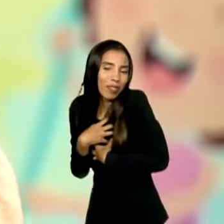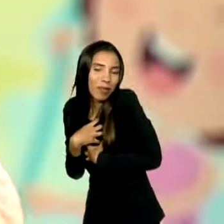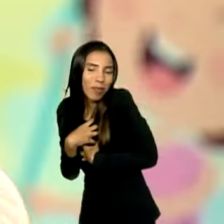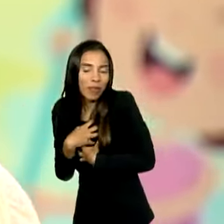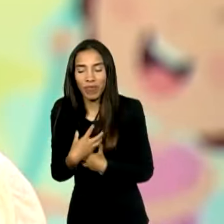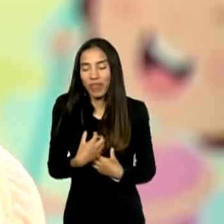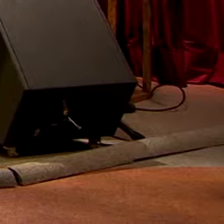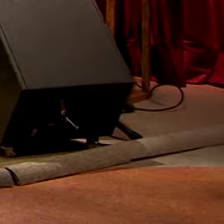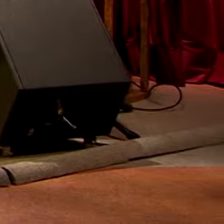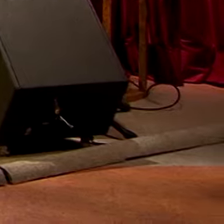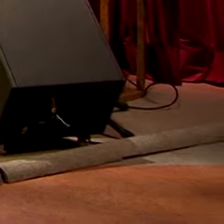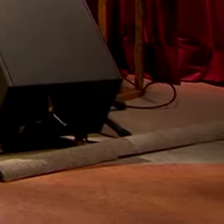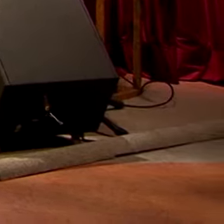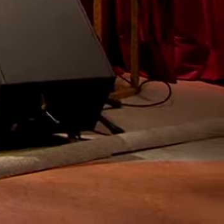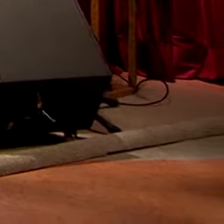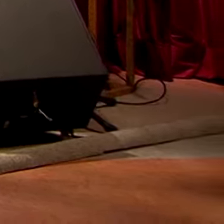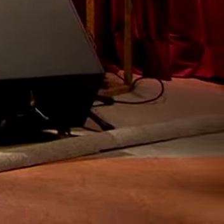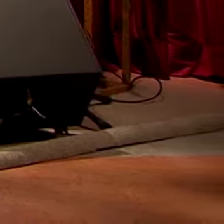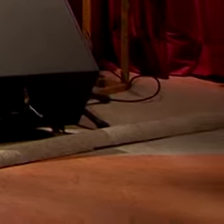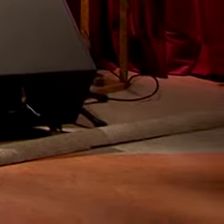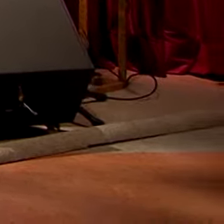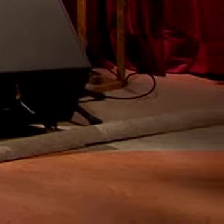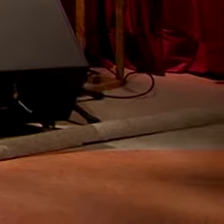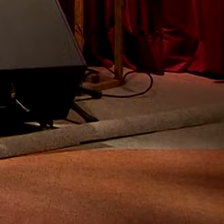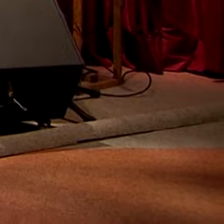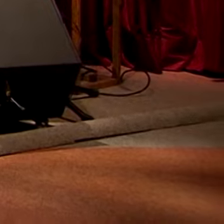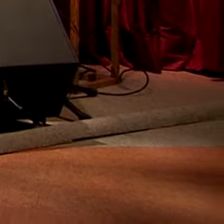dentro de você.